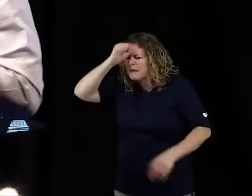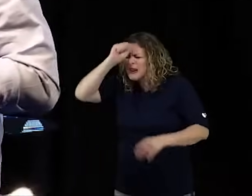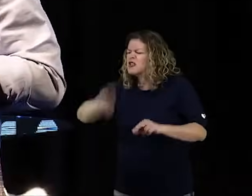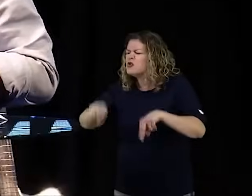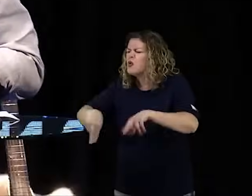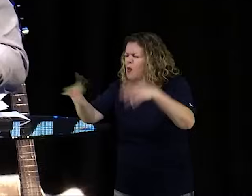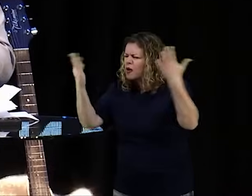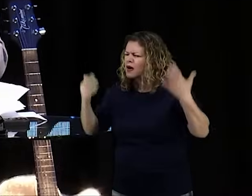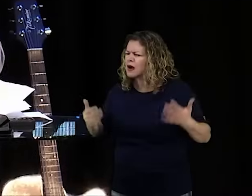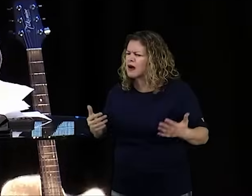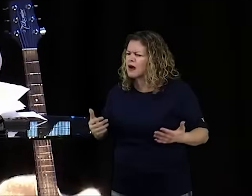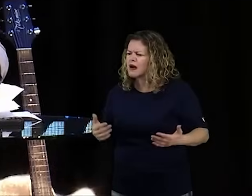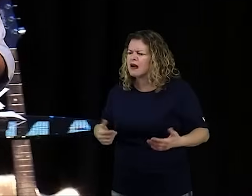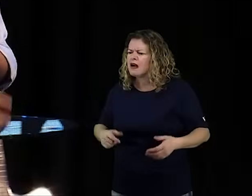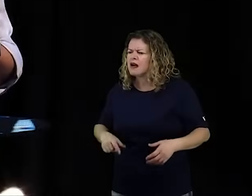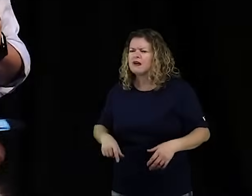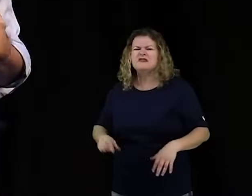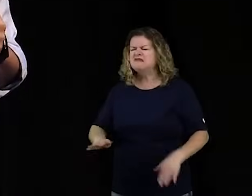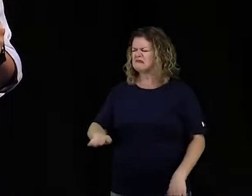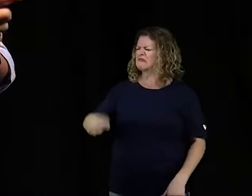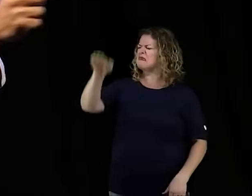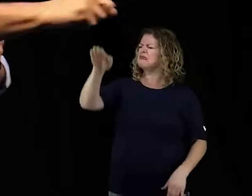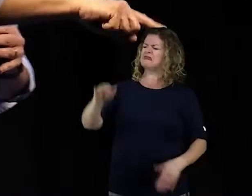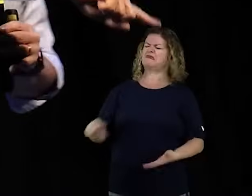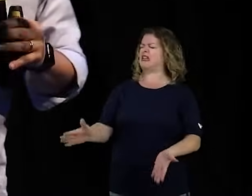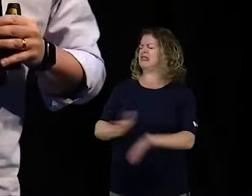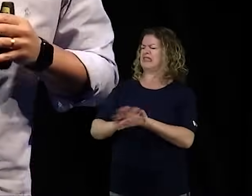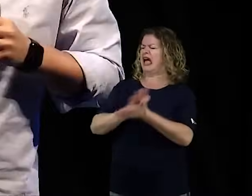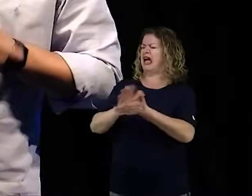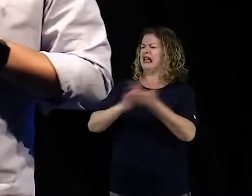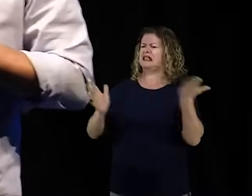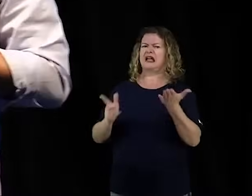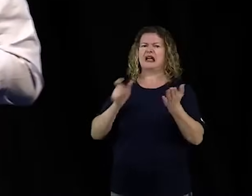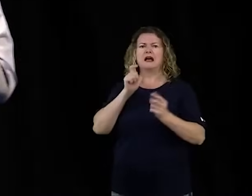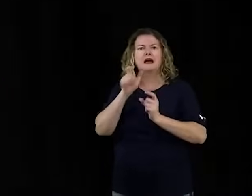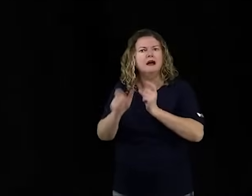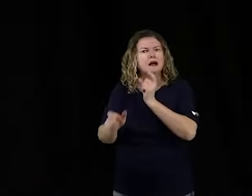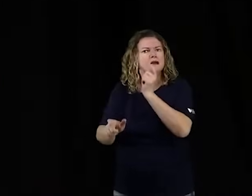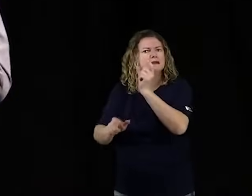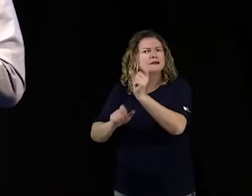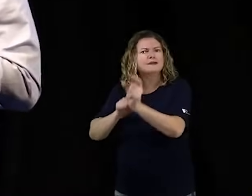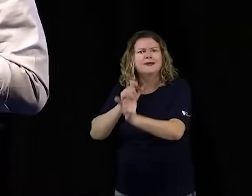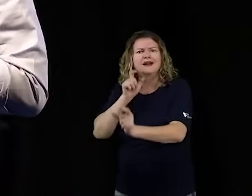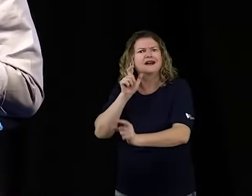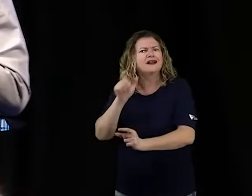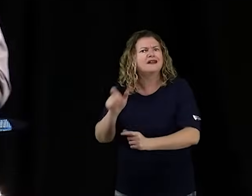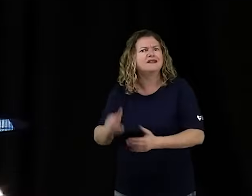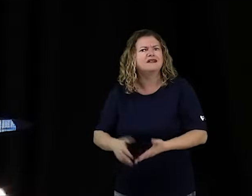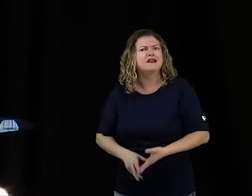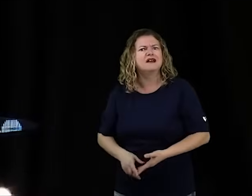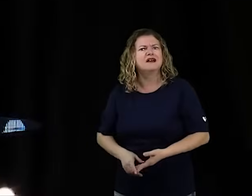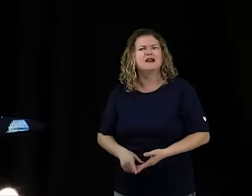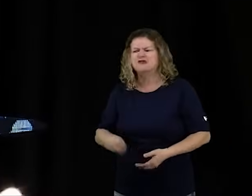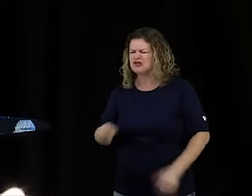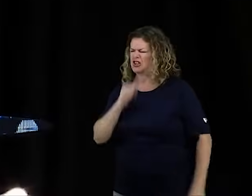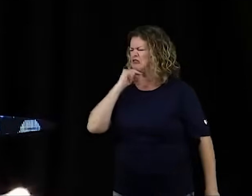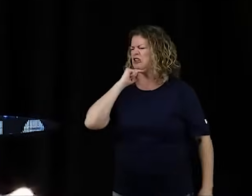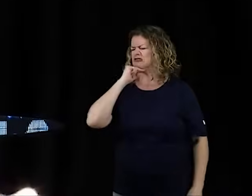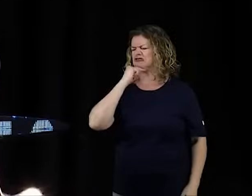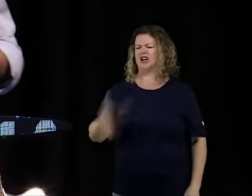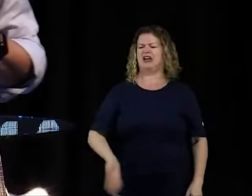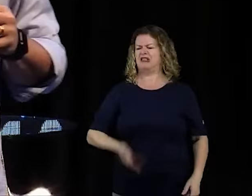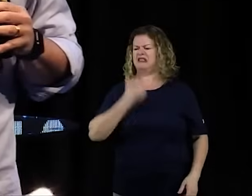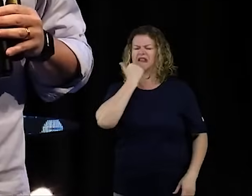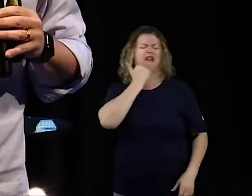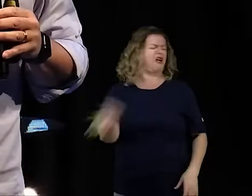estabanado você não vai ser ninguém você não essas palavras elas precisam ser desautorizadas